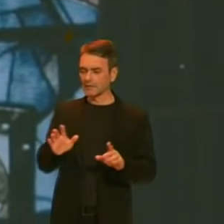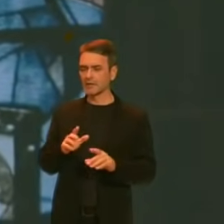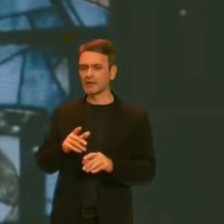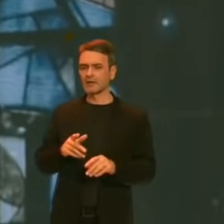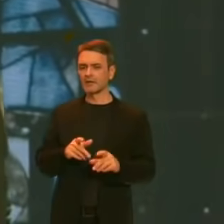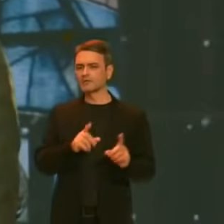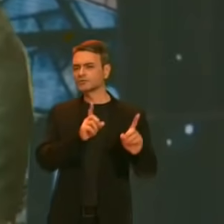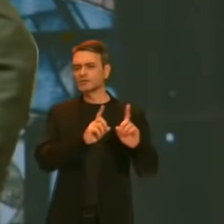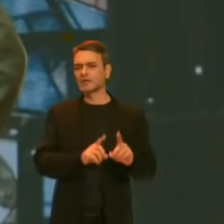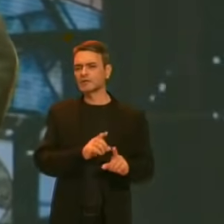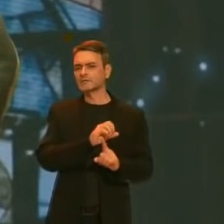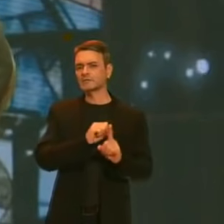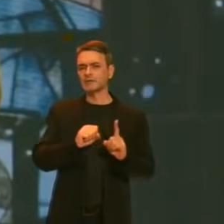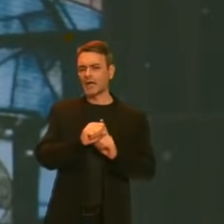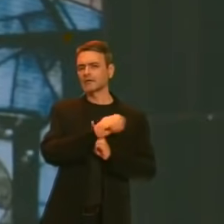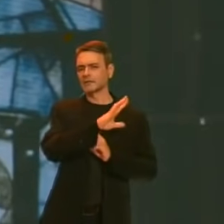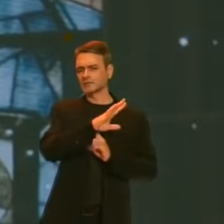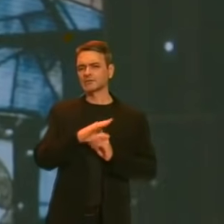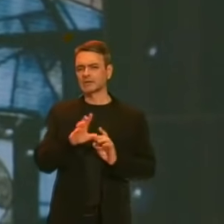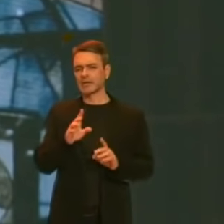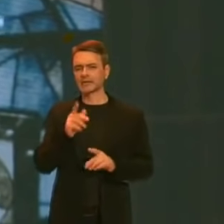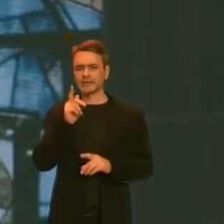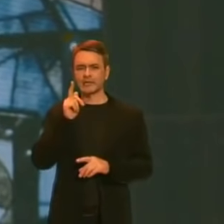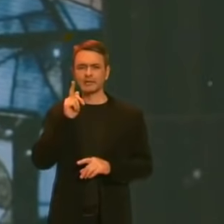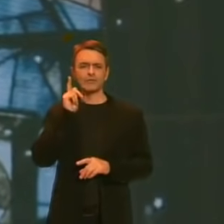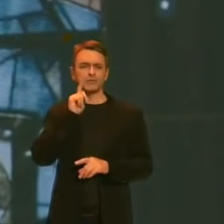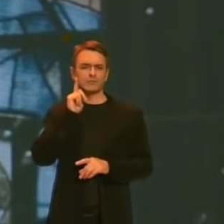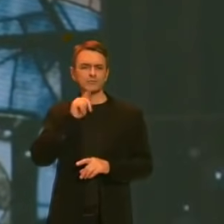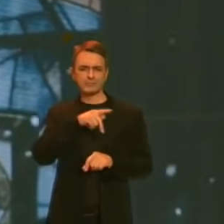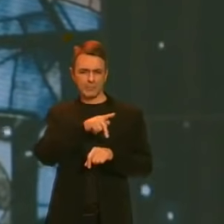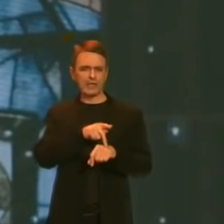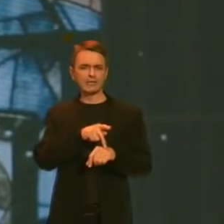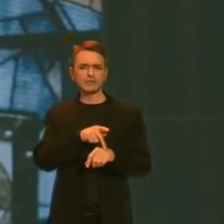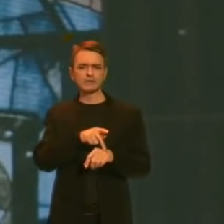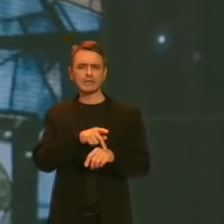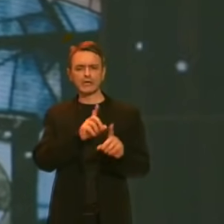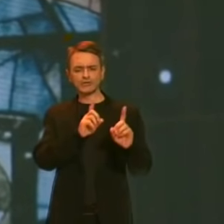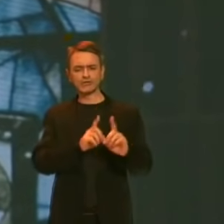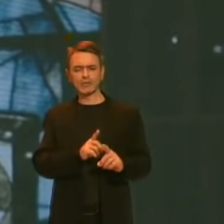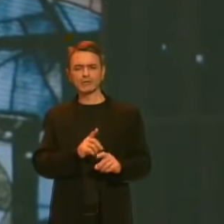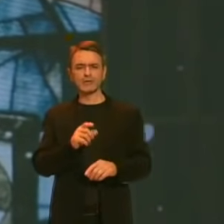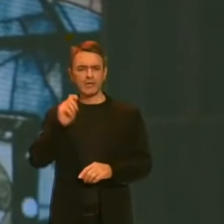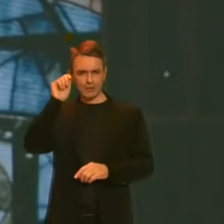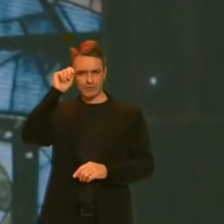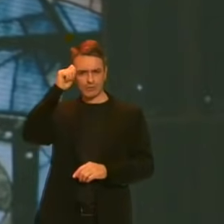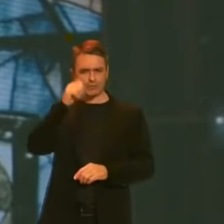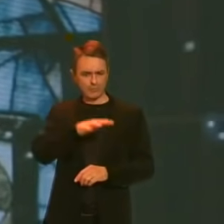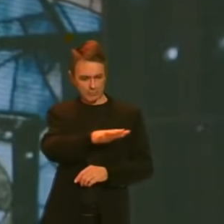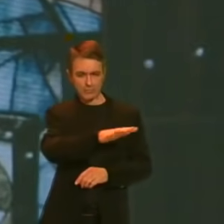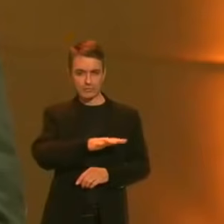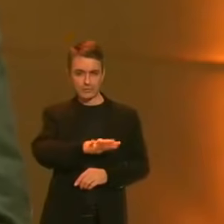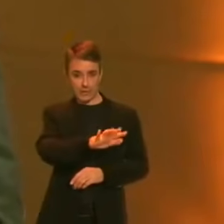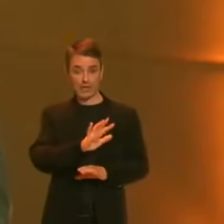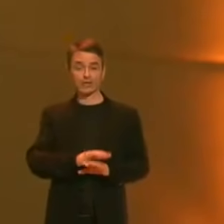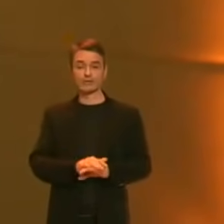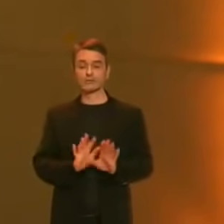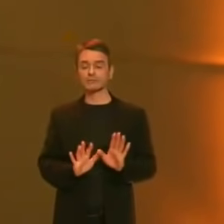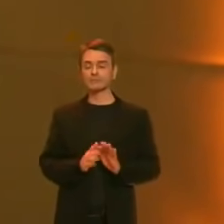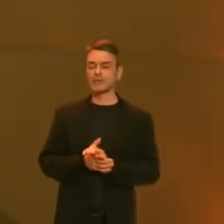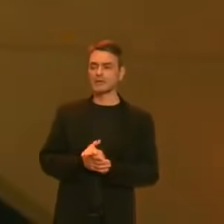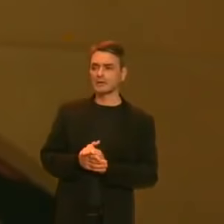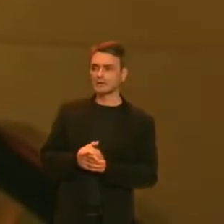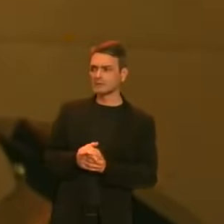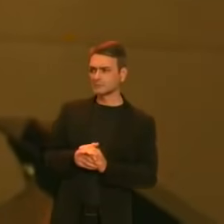dos negros nos Estados Unidos, num tempo de grande segregação racial. Ele olhou para